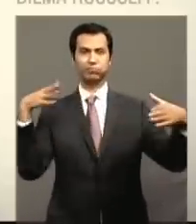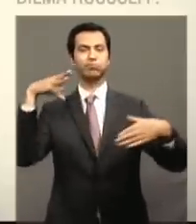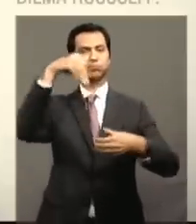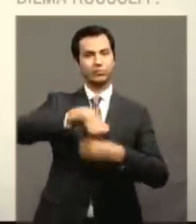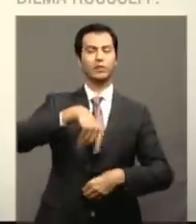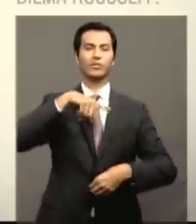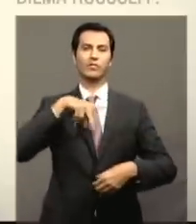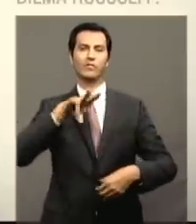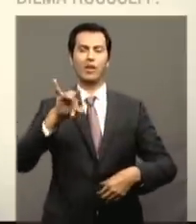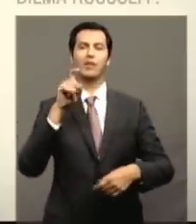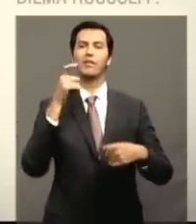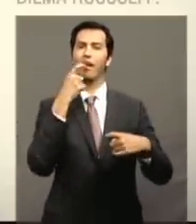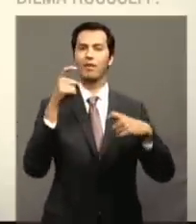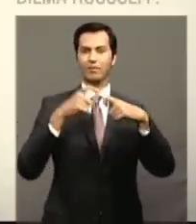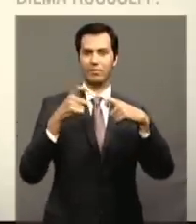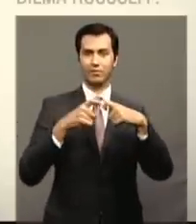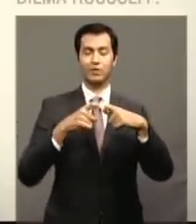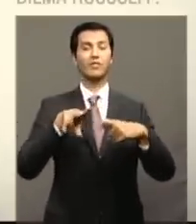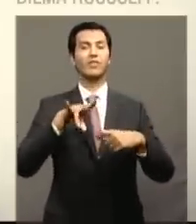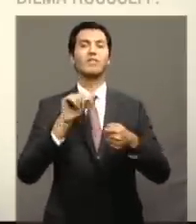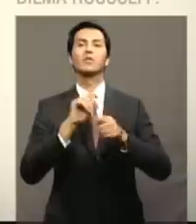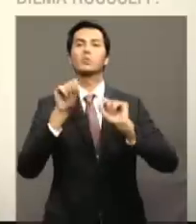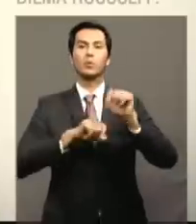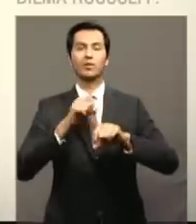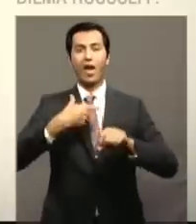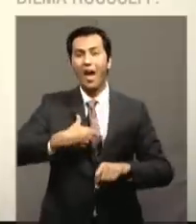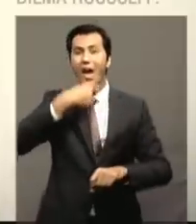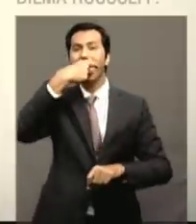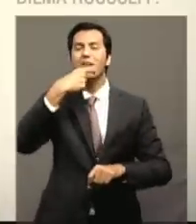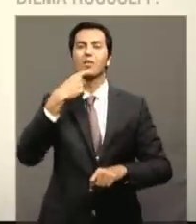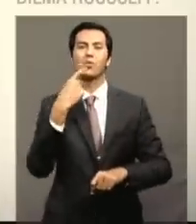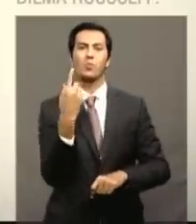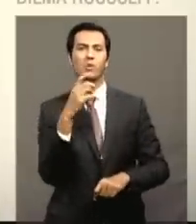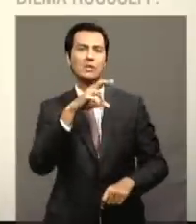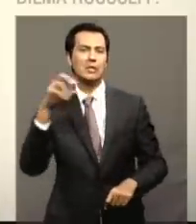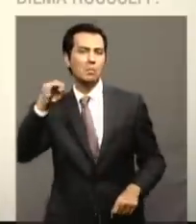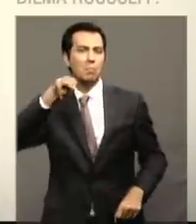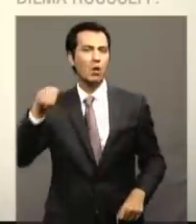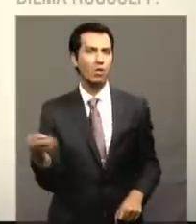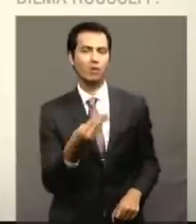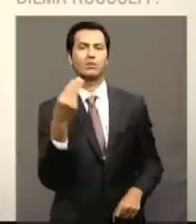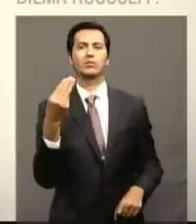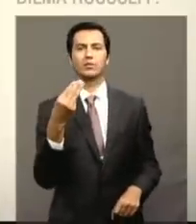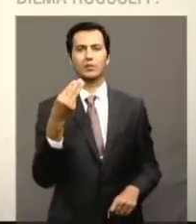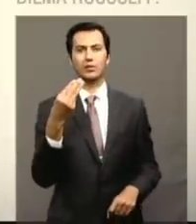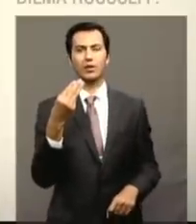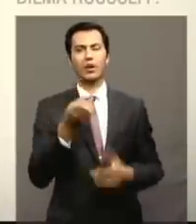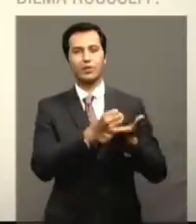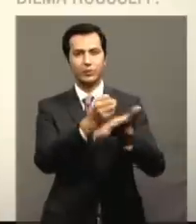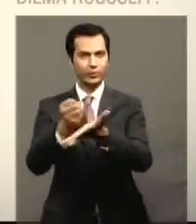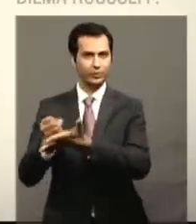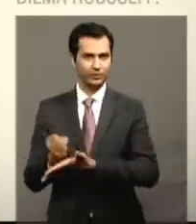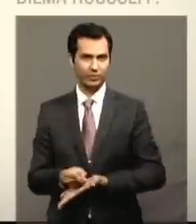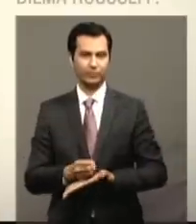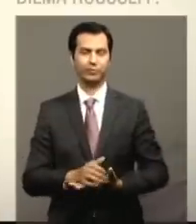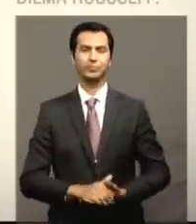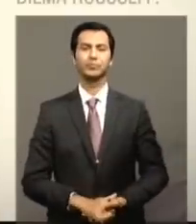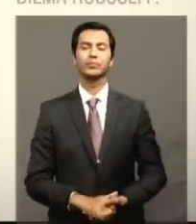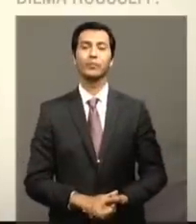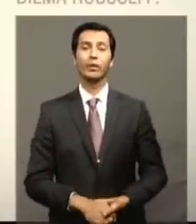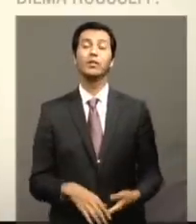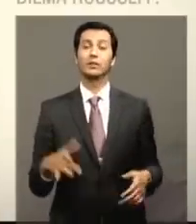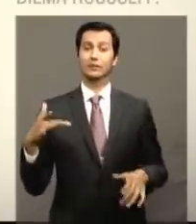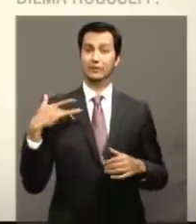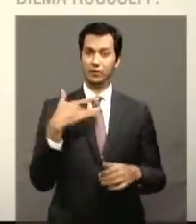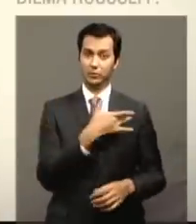Quase meio milhão de próteses dentárias as dentaduras Luciano além de saúde o Brasil sem